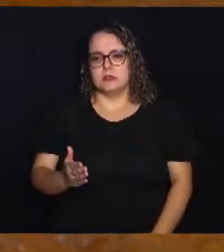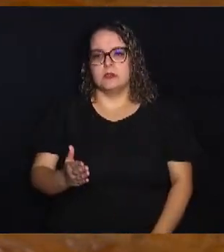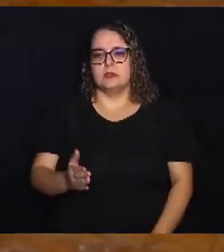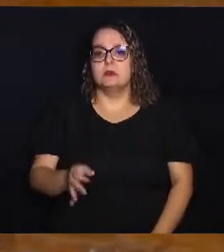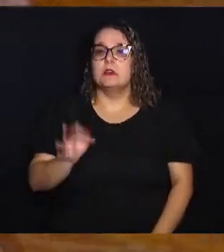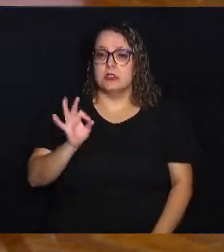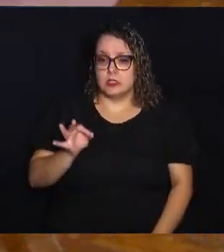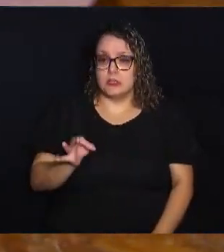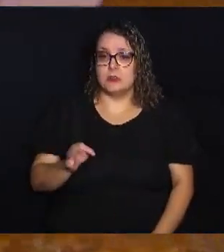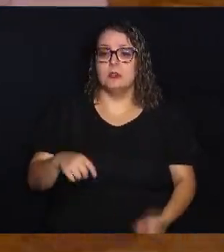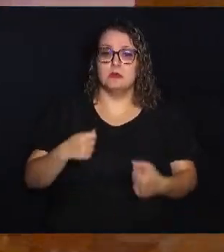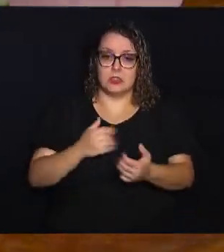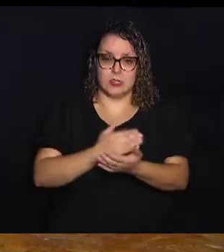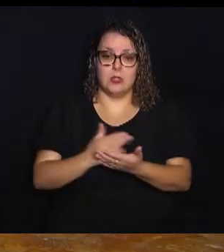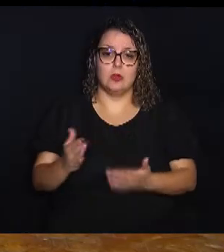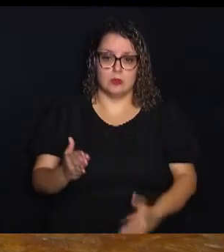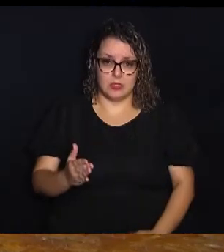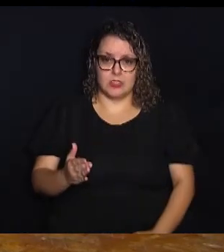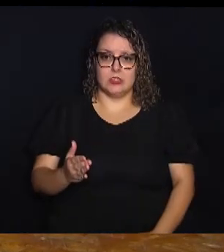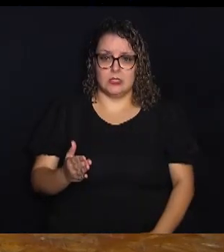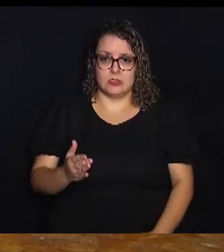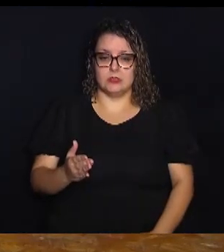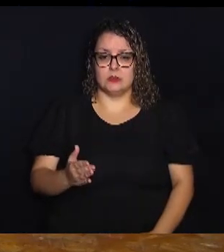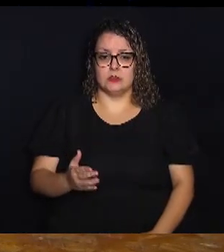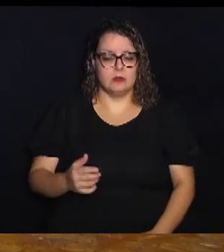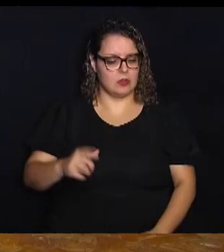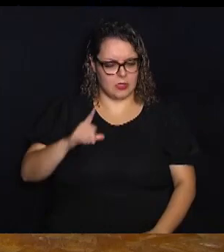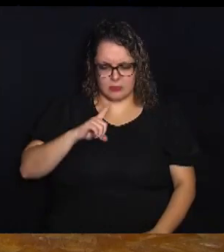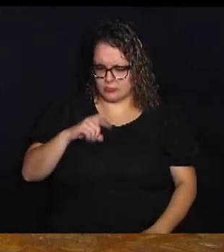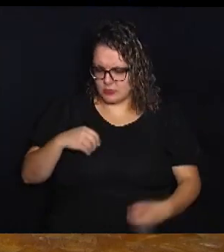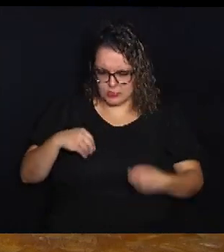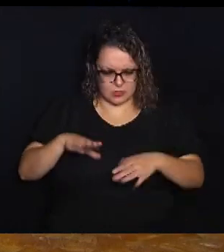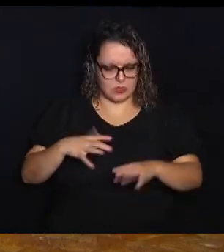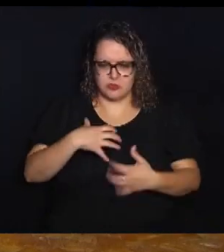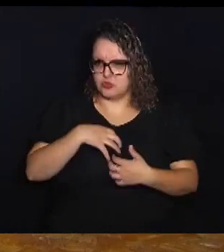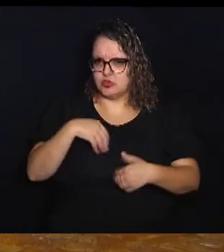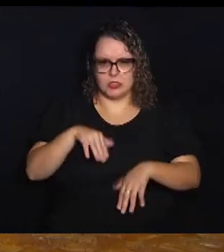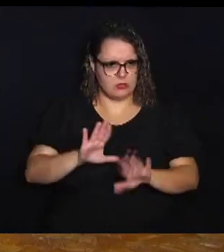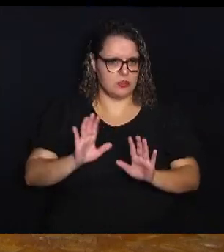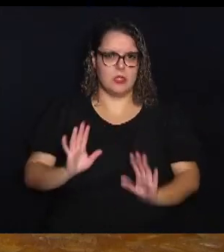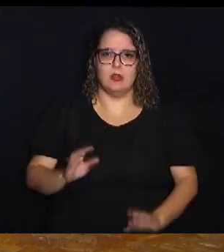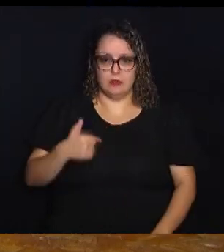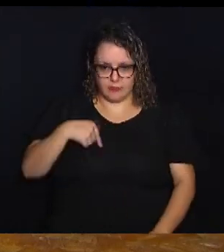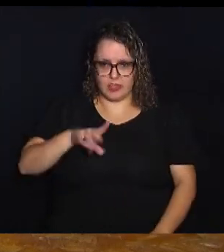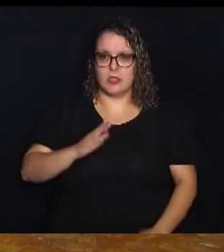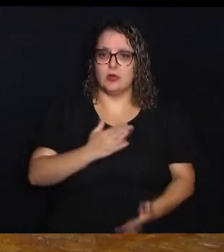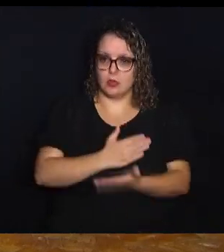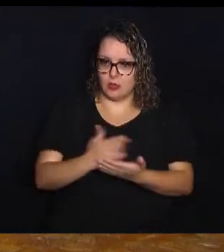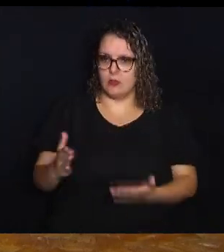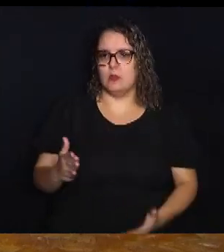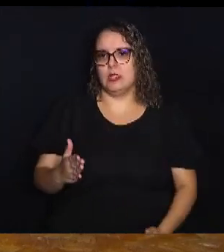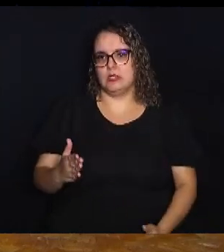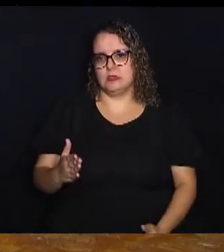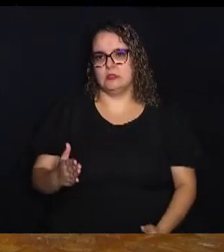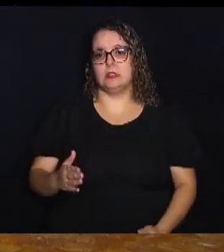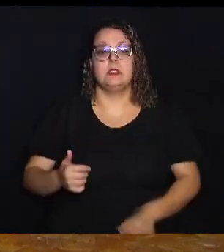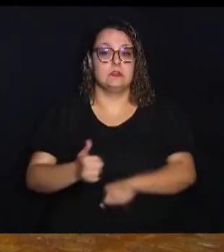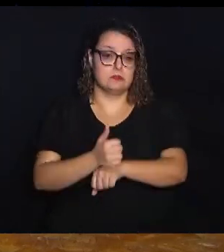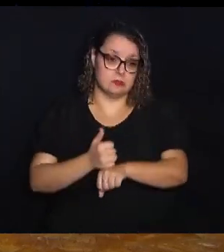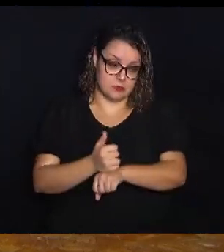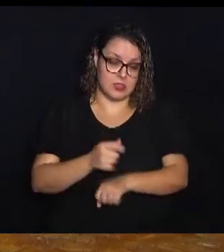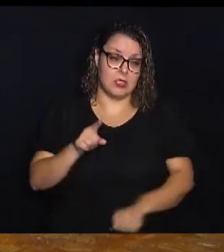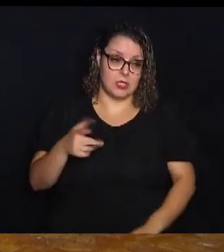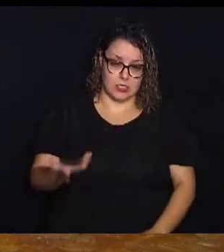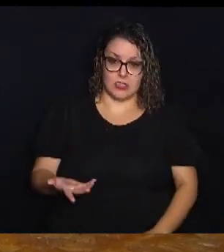Então, para dar certo, tem que começar. Então, vai com o que você tem, do jeito que você tem e começa a se arriscar